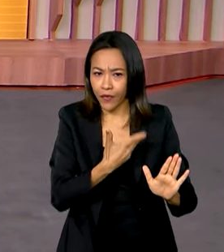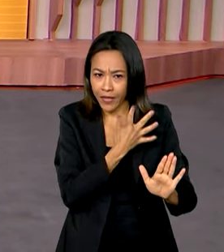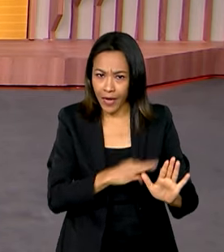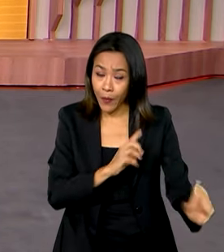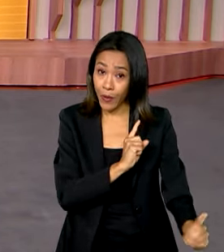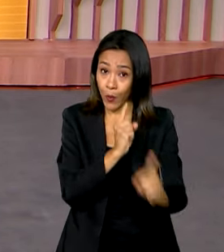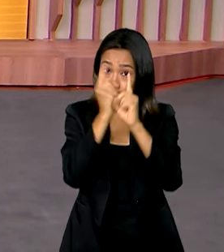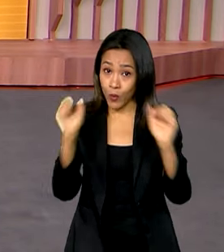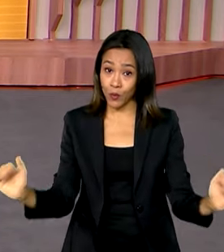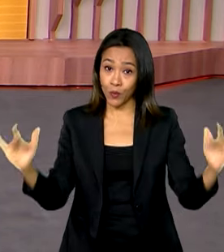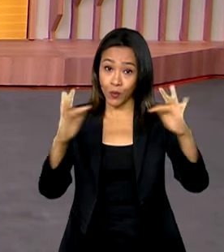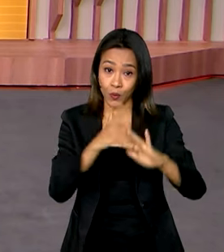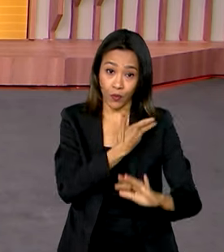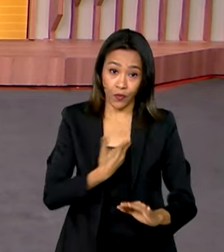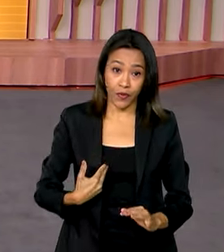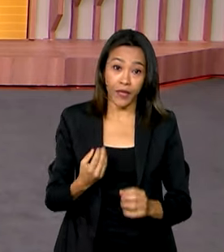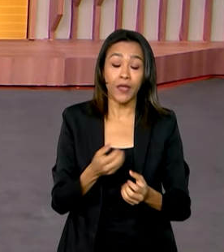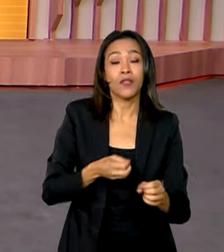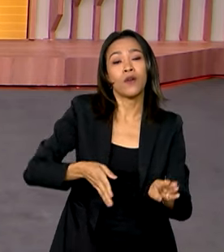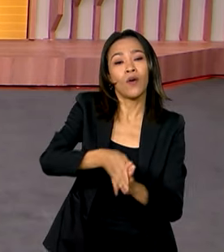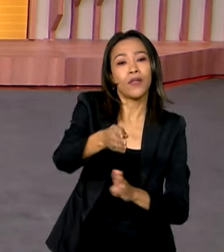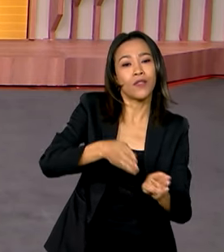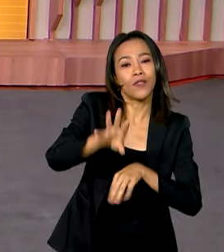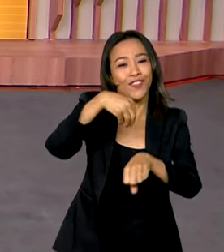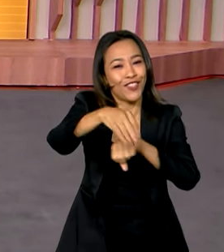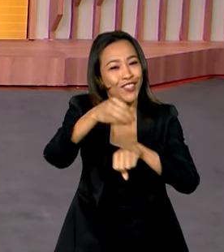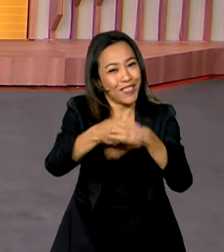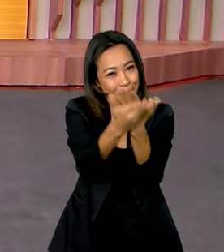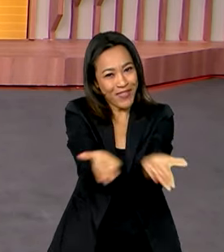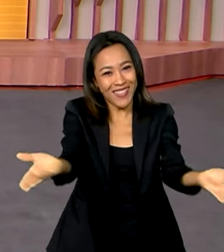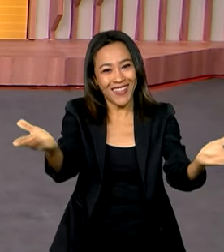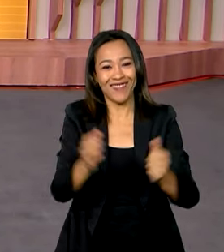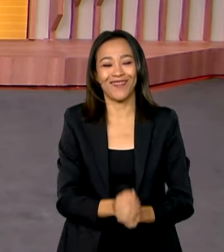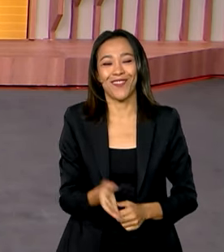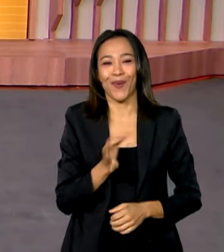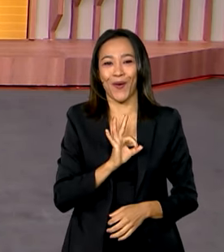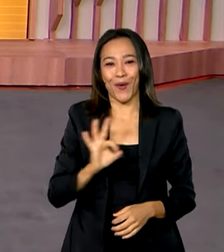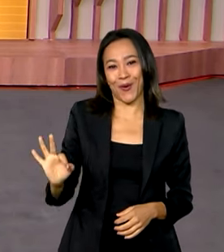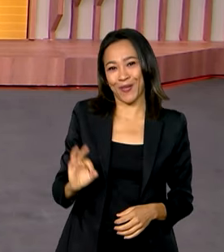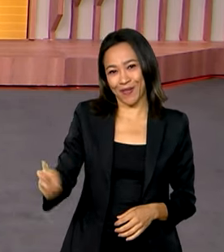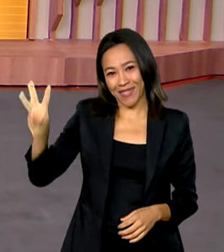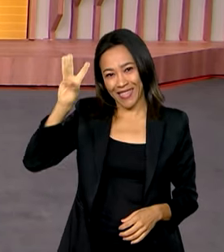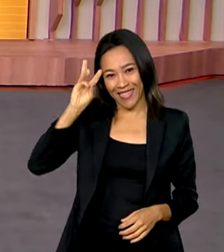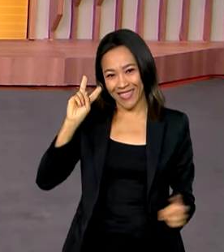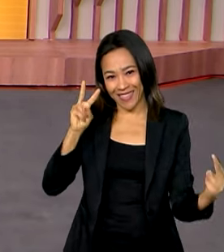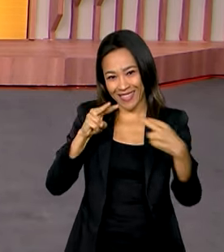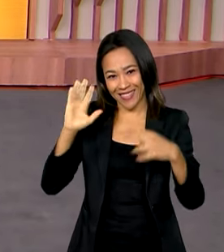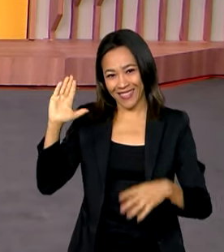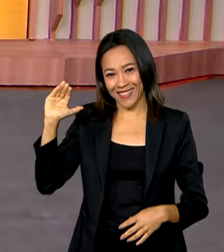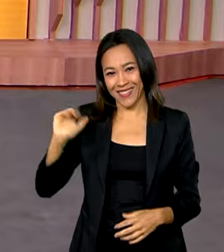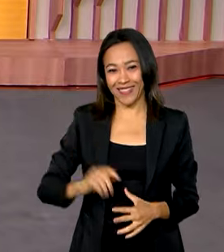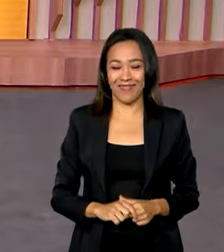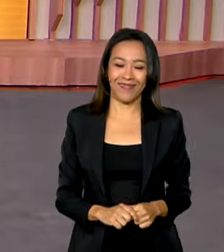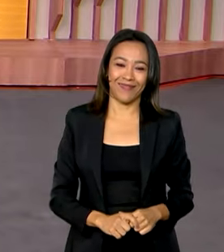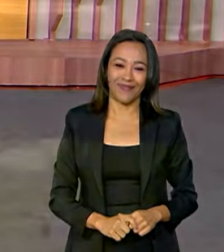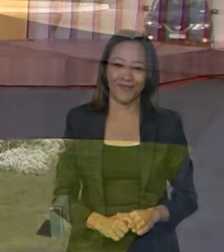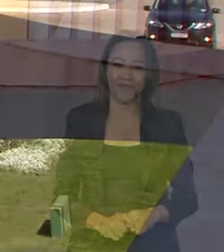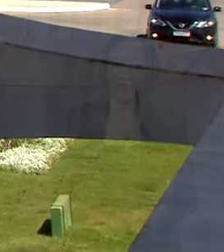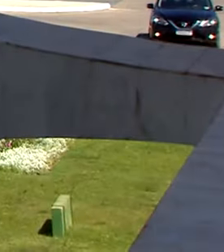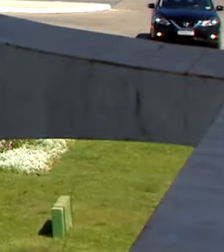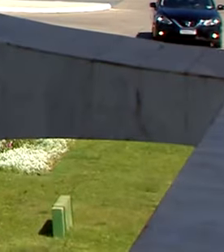eventos ao vivo, dicas e serviços para você, cidadão. Uma ótima terça-feira. Até a próxima. Tchau. Tchau.